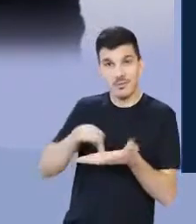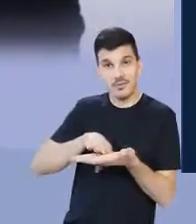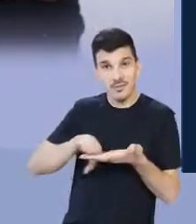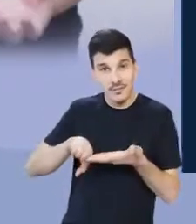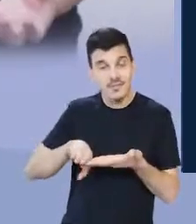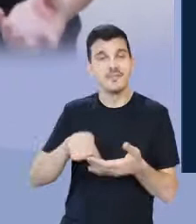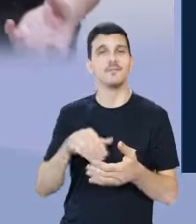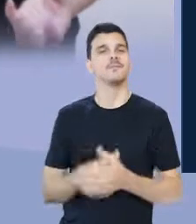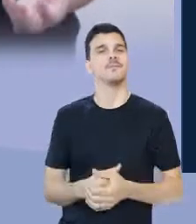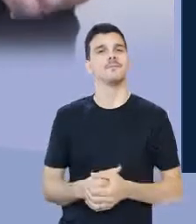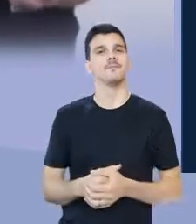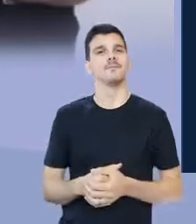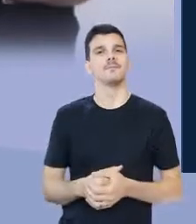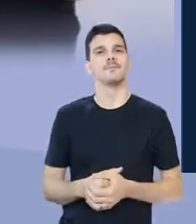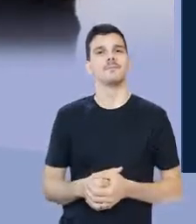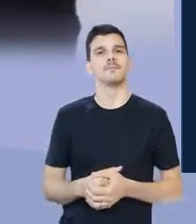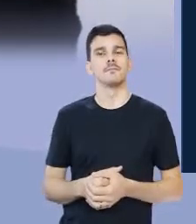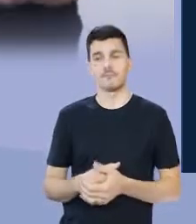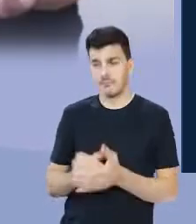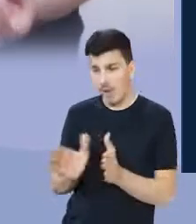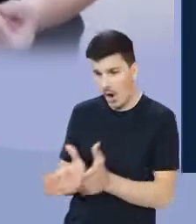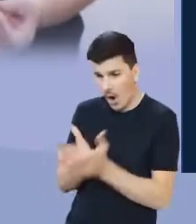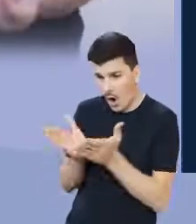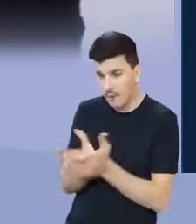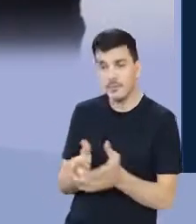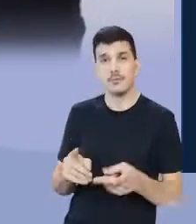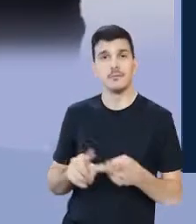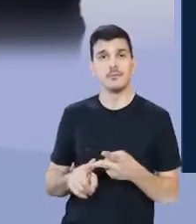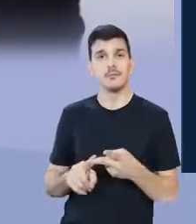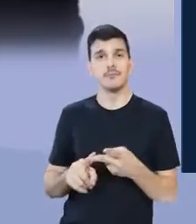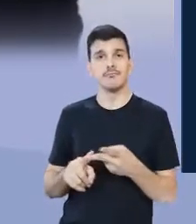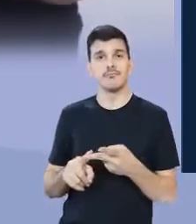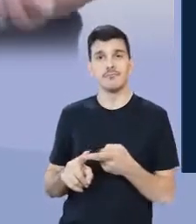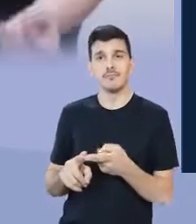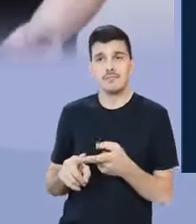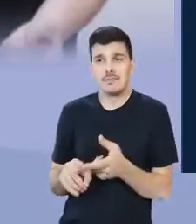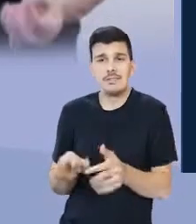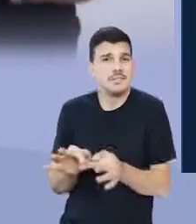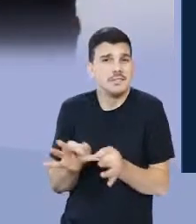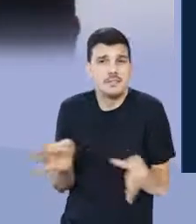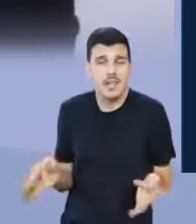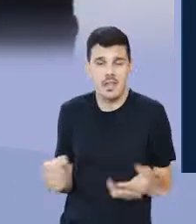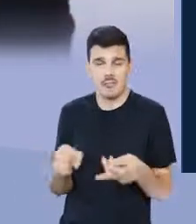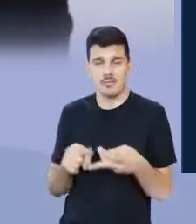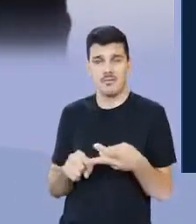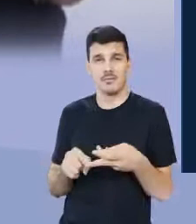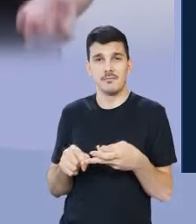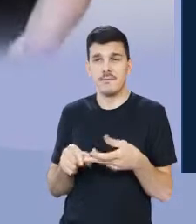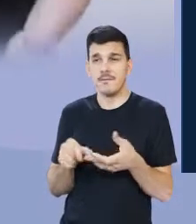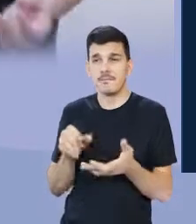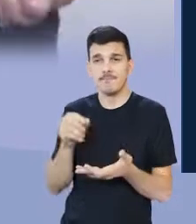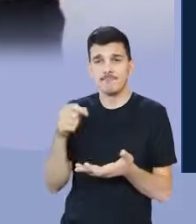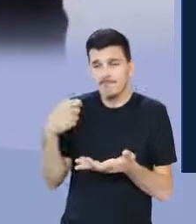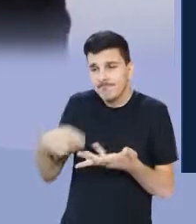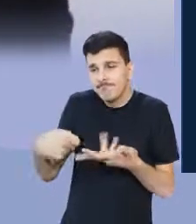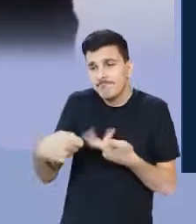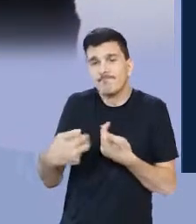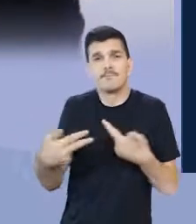esse indivíduo pobre, descamisado,